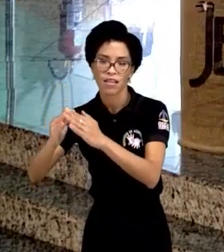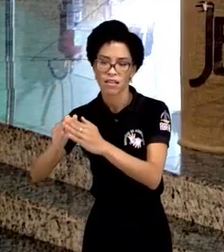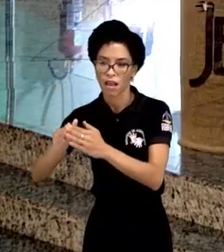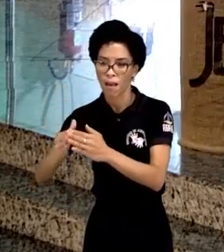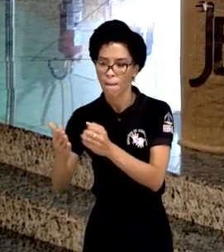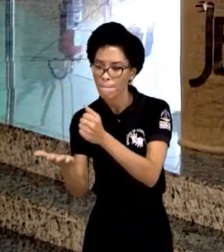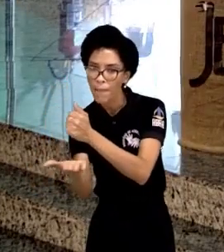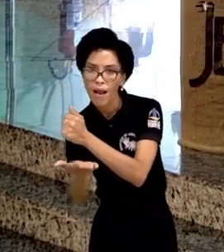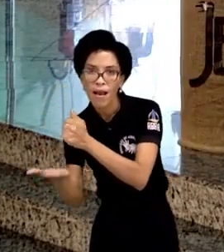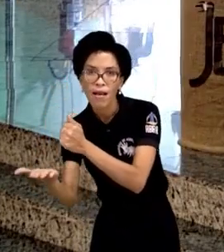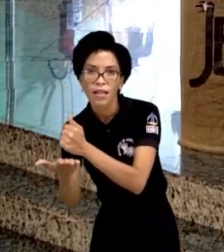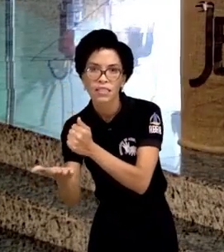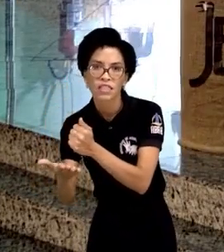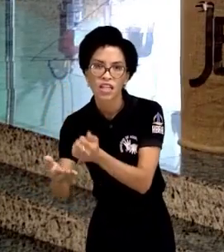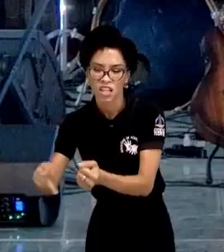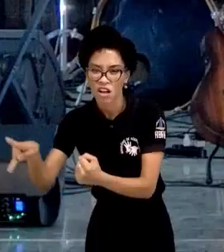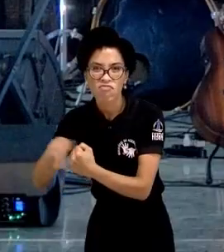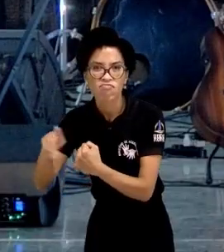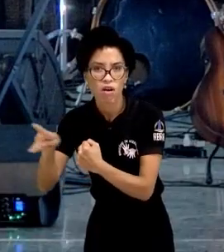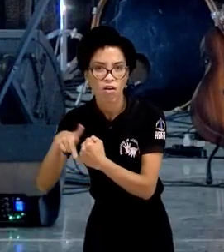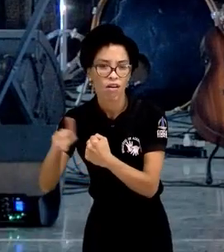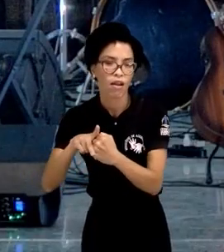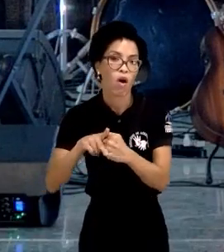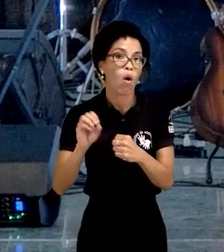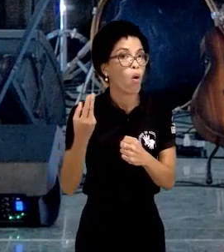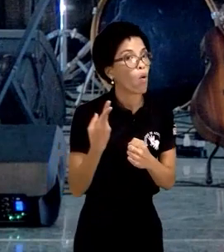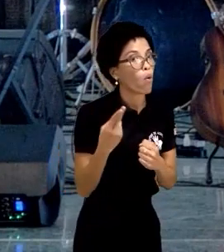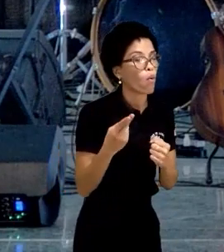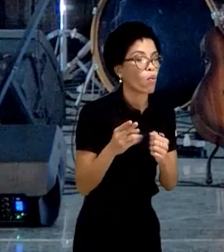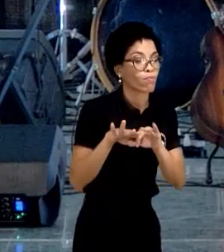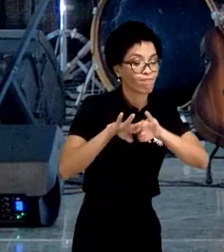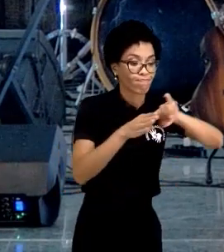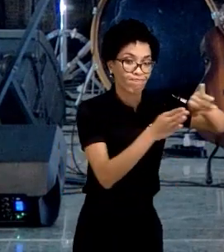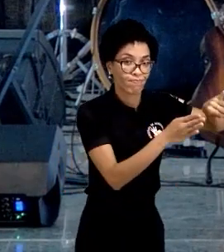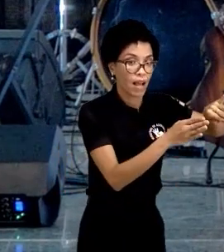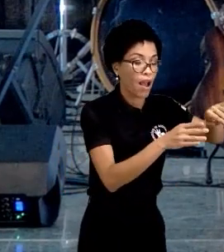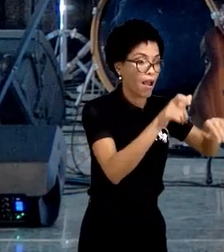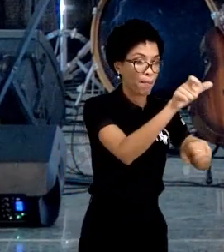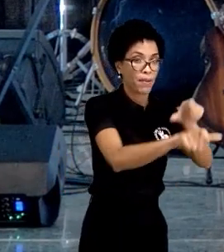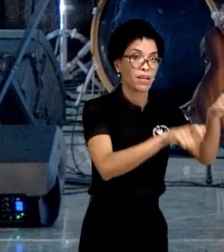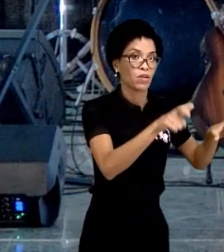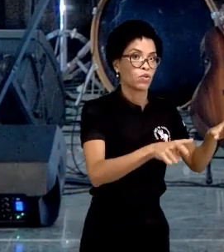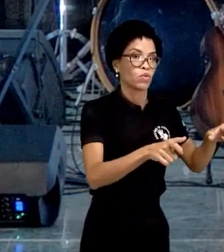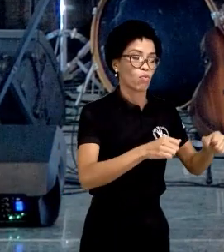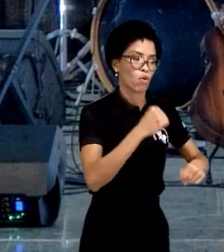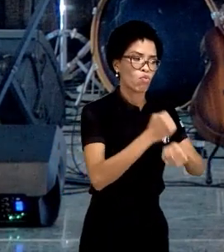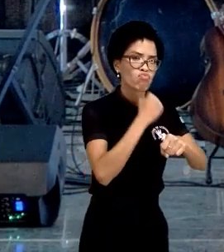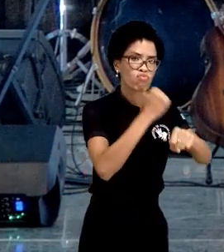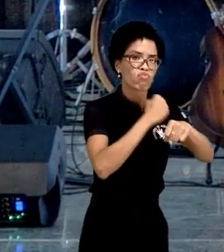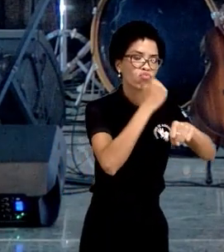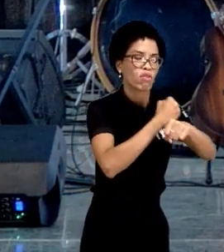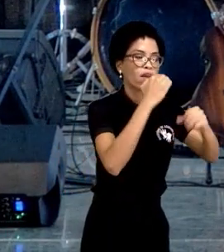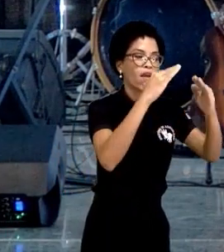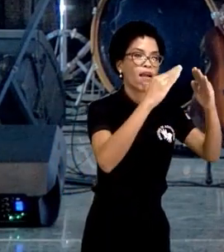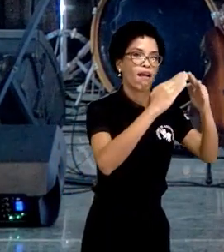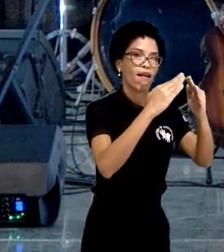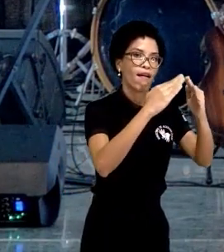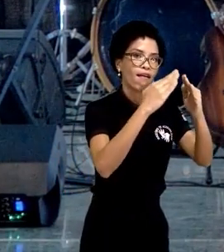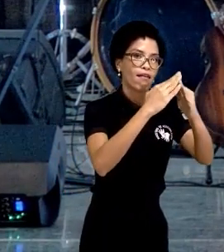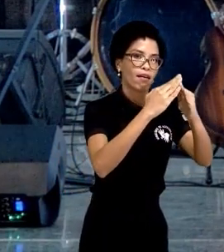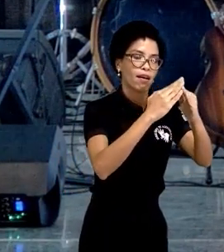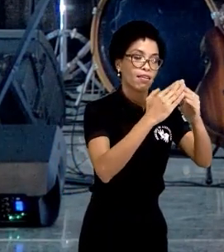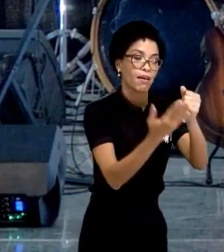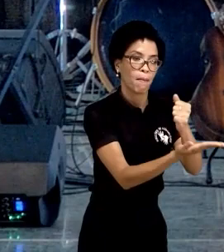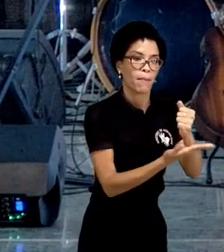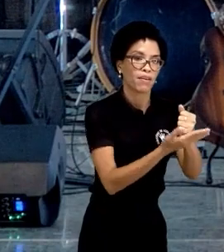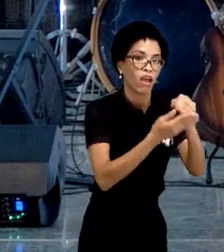se espera da sua vida diante de tudo isso que a gente viu no Cojubaf? Tá certo? O que realmente o Senhor